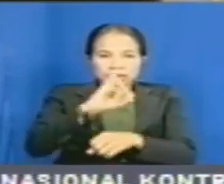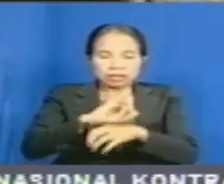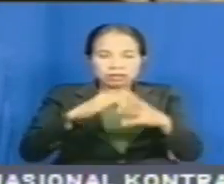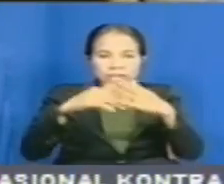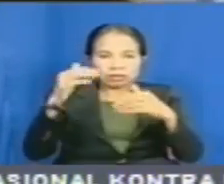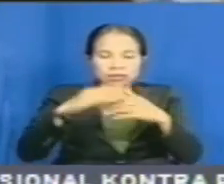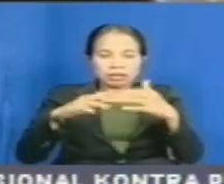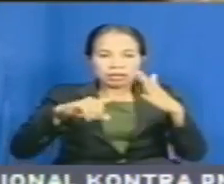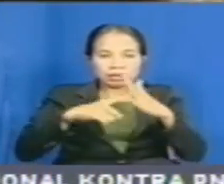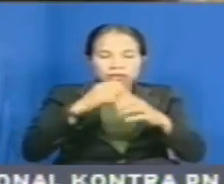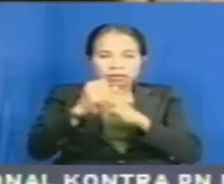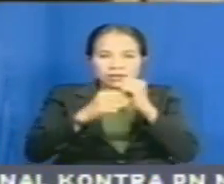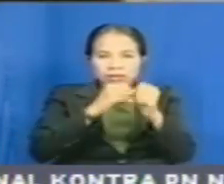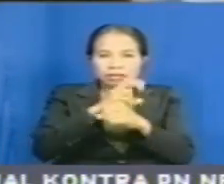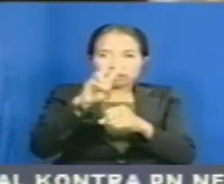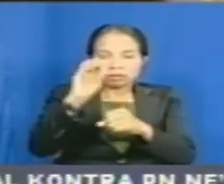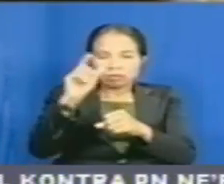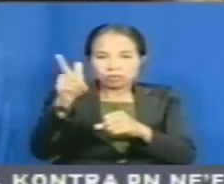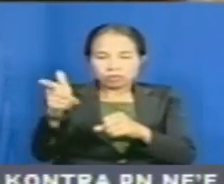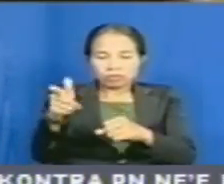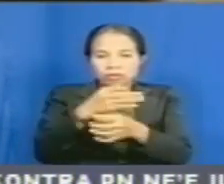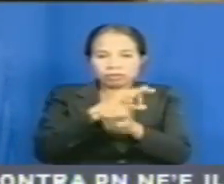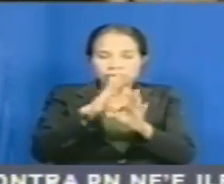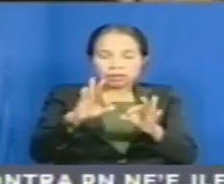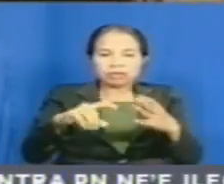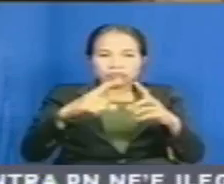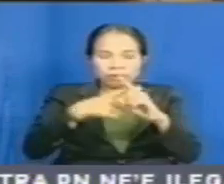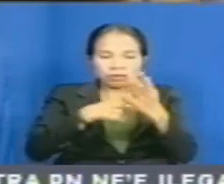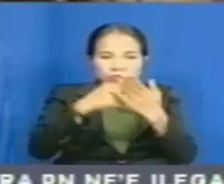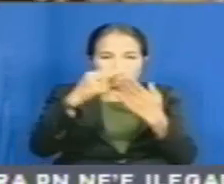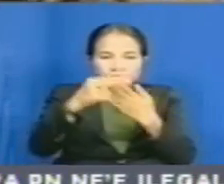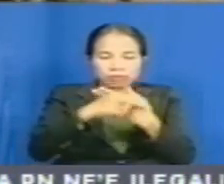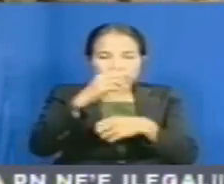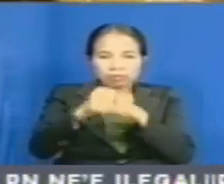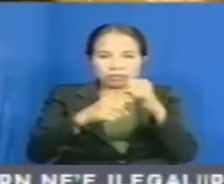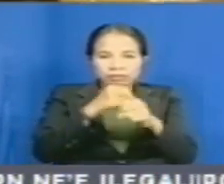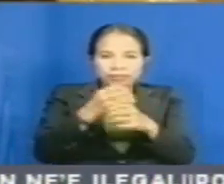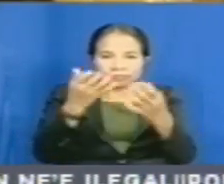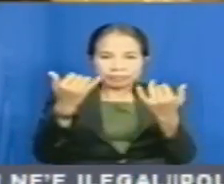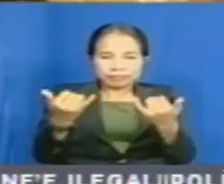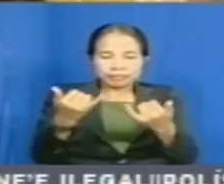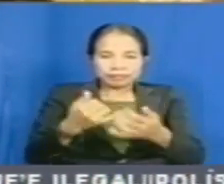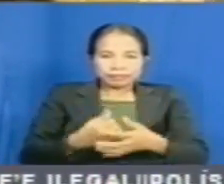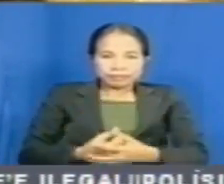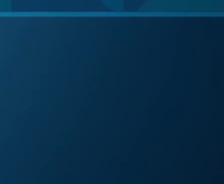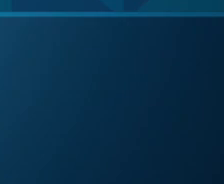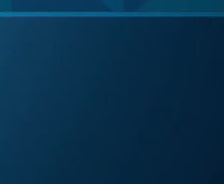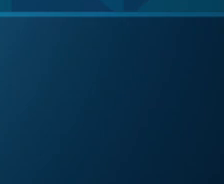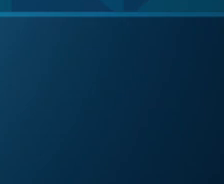UE USI TINAN 2020, no termina ia fula novembro TINAN NE. Husi vai kusi, exiru nono berte te